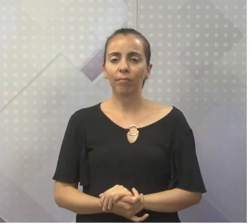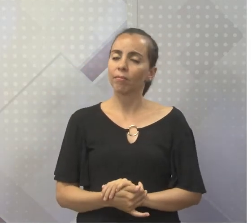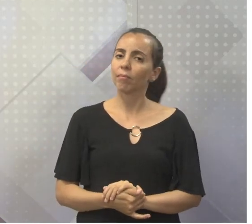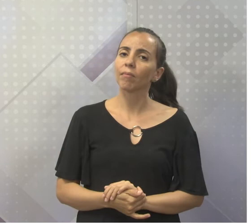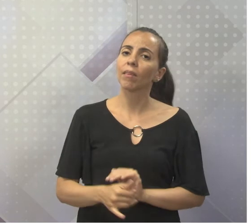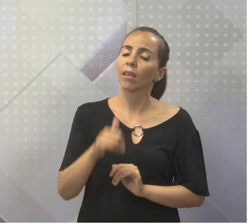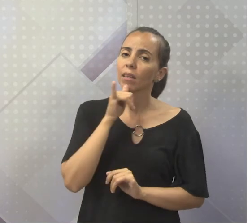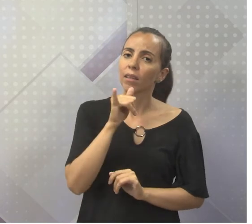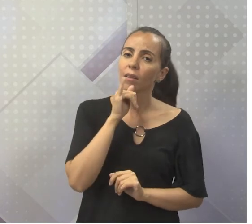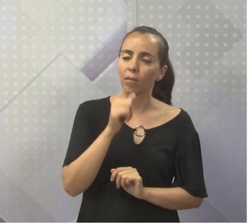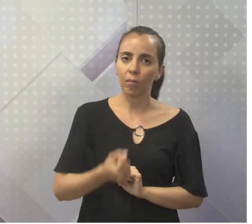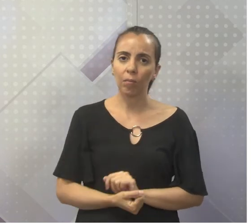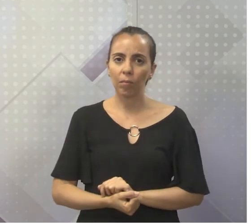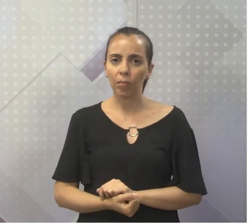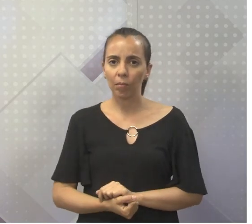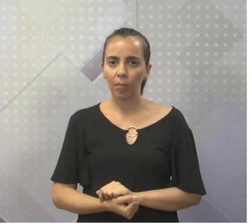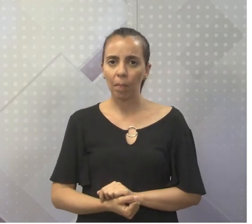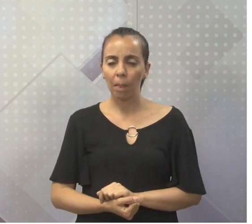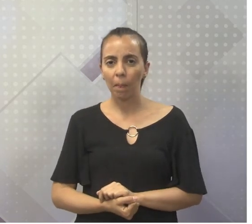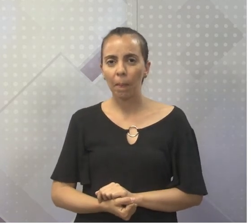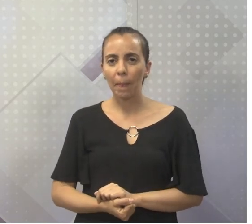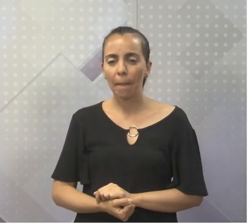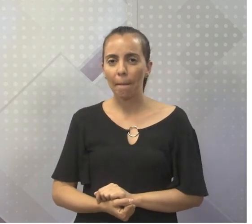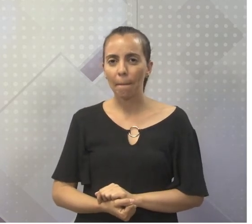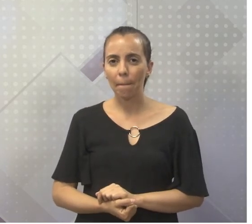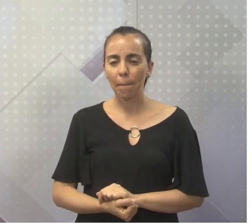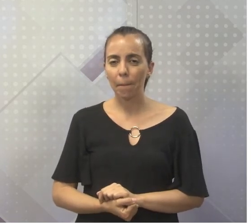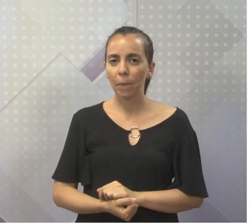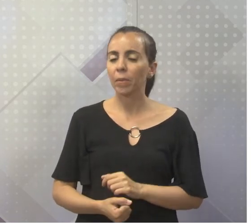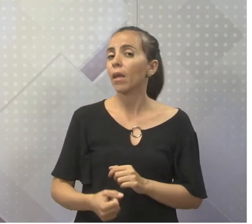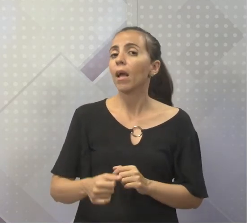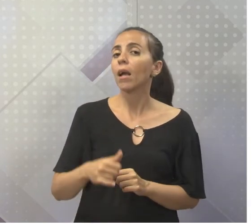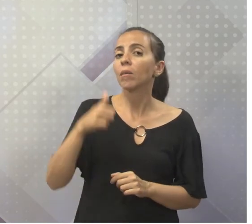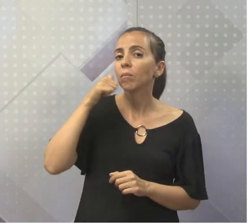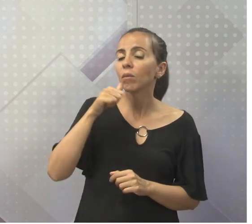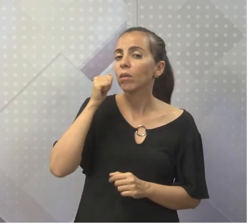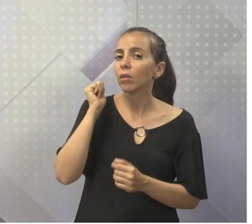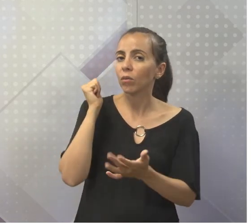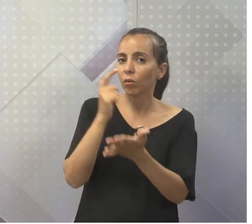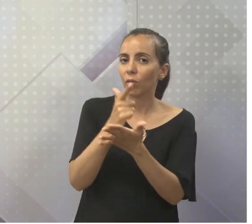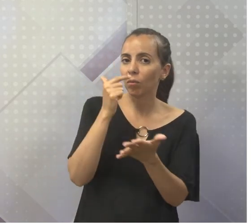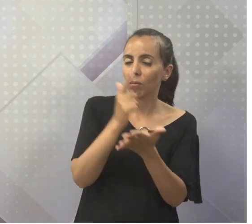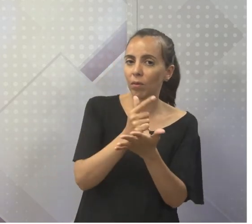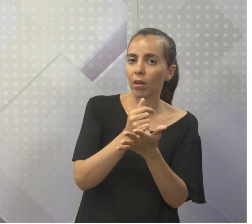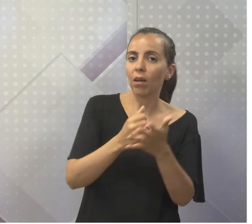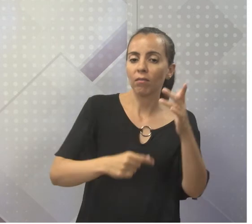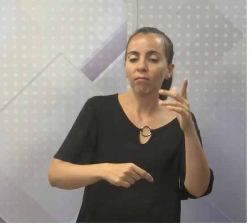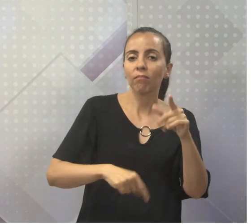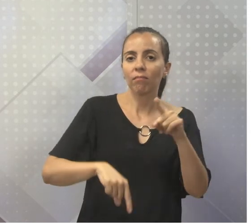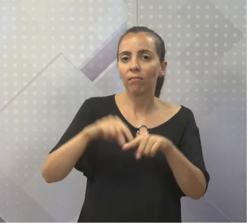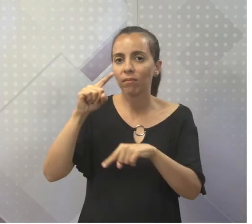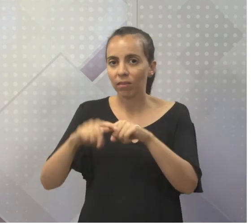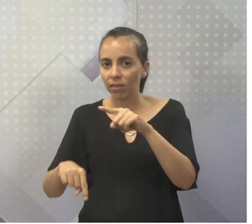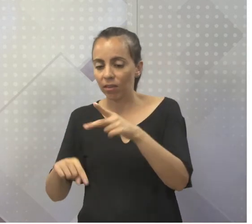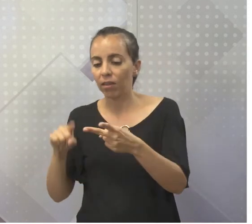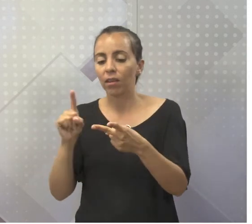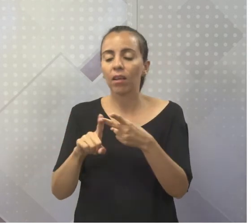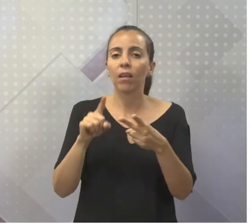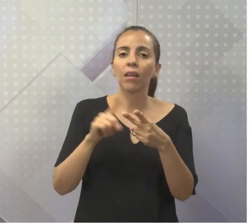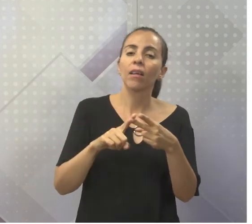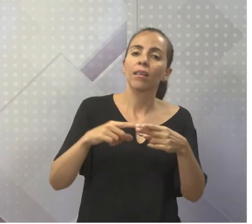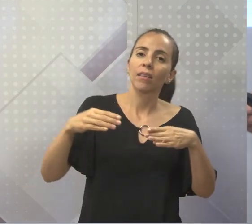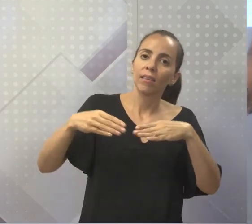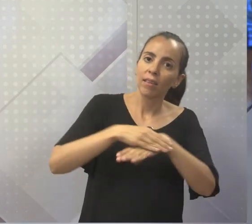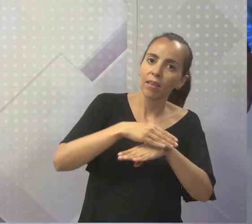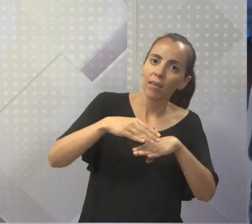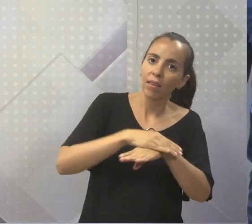cotidiano é um modo como o salto das mulheres que de um ano passa no ensino para grosso e no outro ano passa de Grosso para fino é